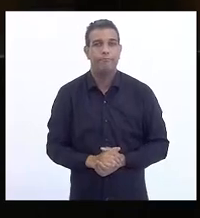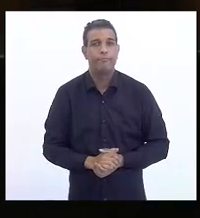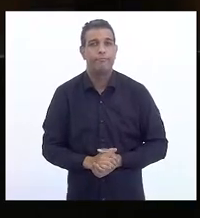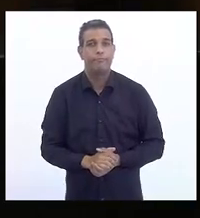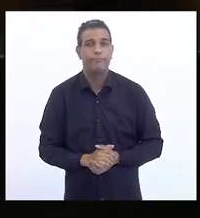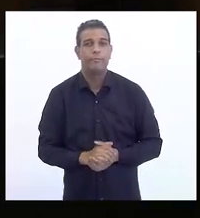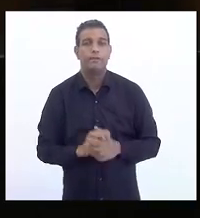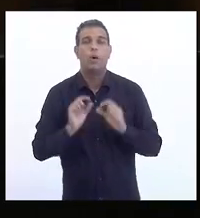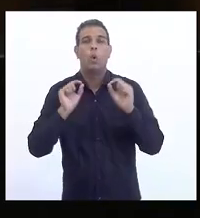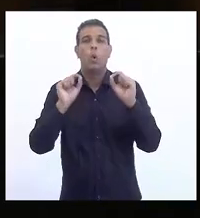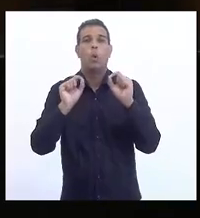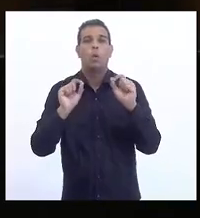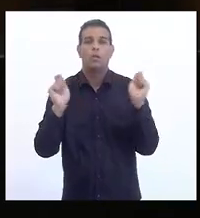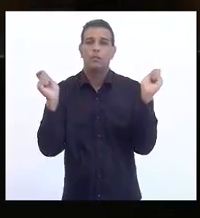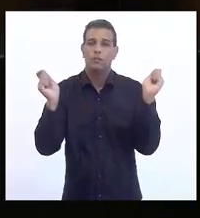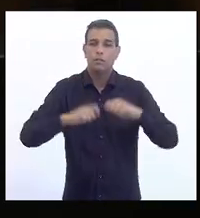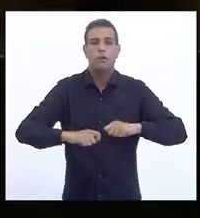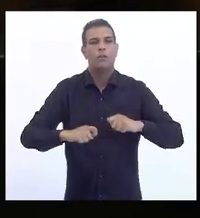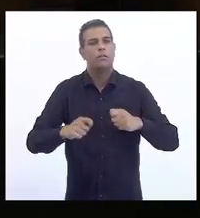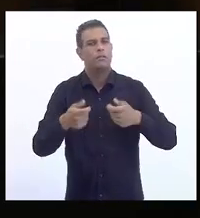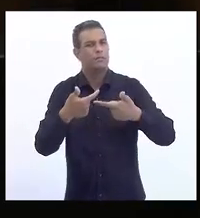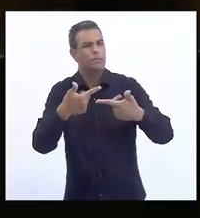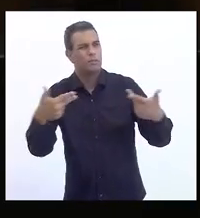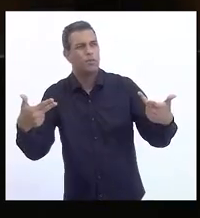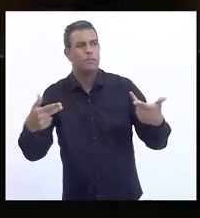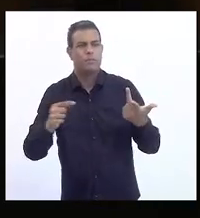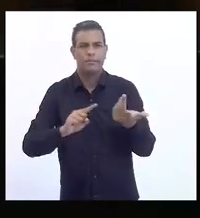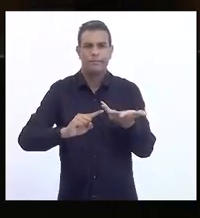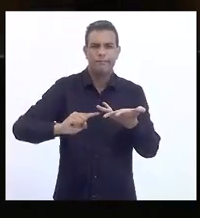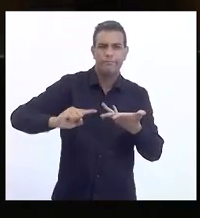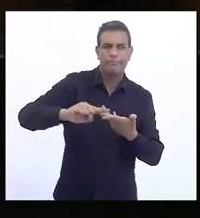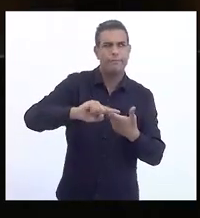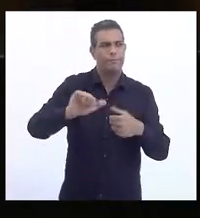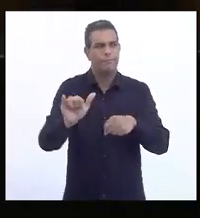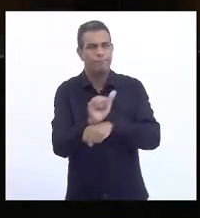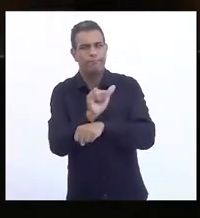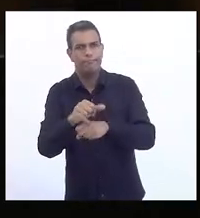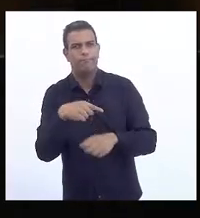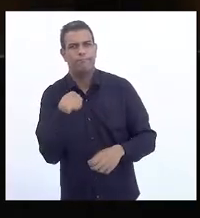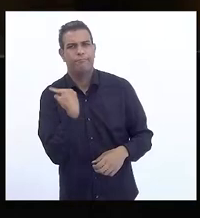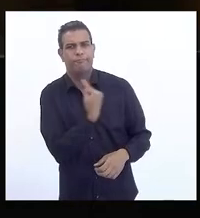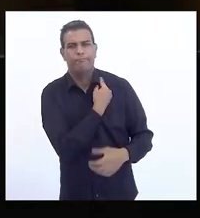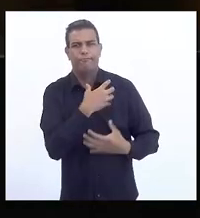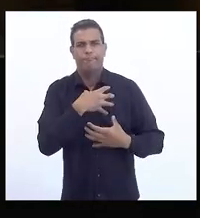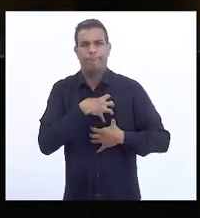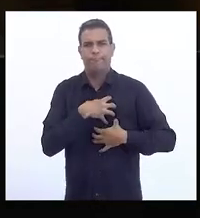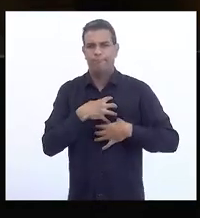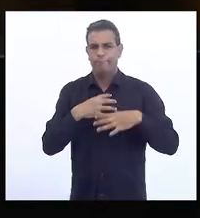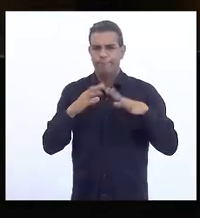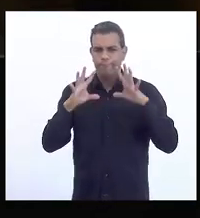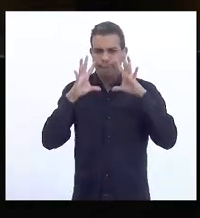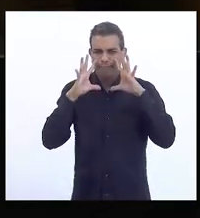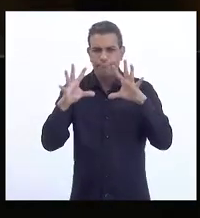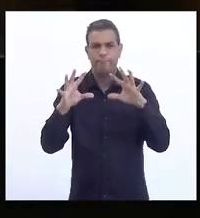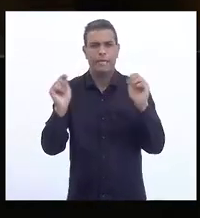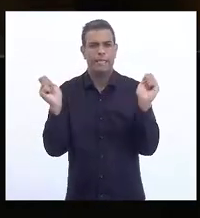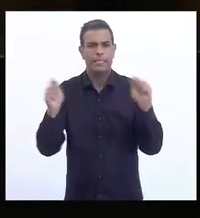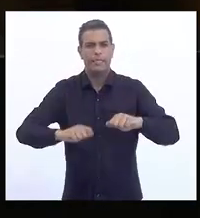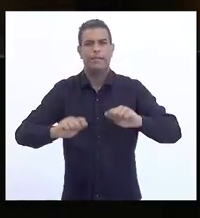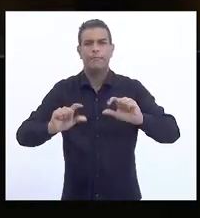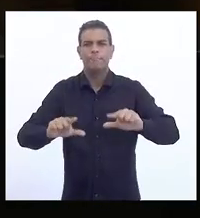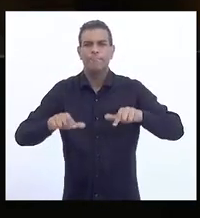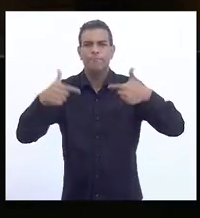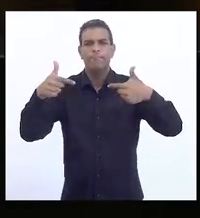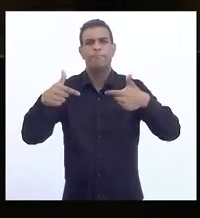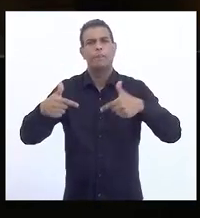dizer aqui, ainda há muito a fazer. O governo, o governador Cláudio Castro, que se empenhou e tem